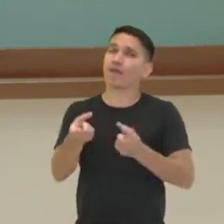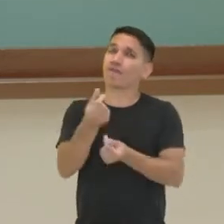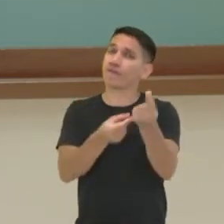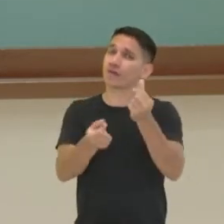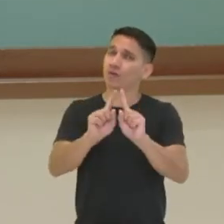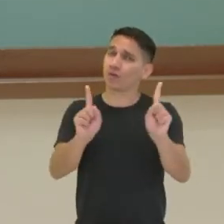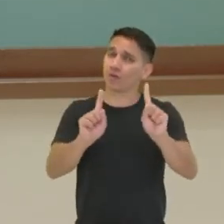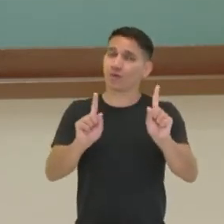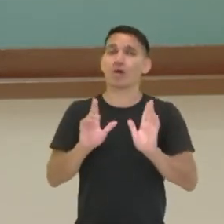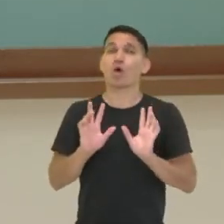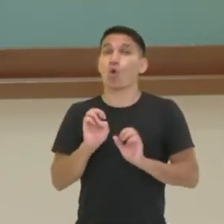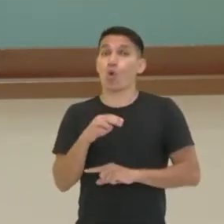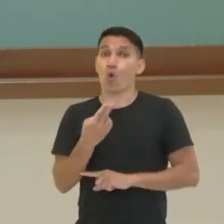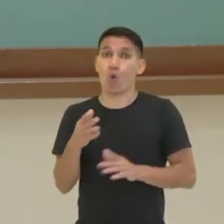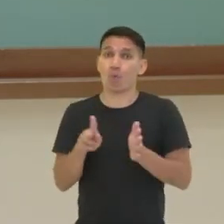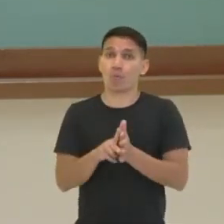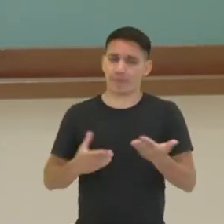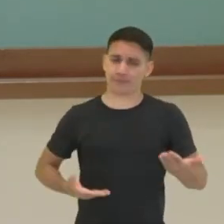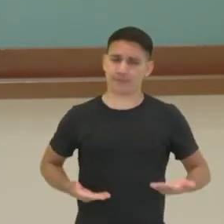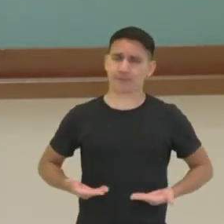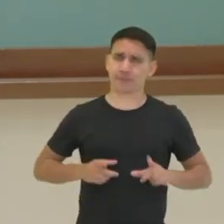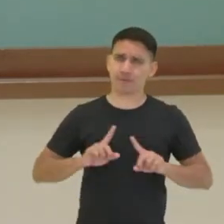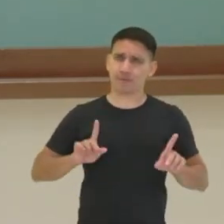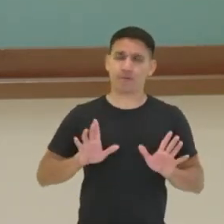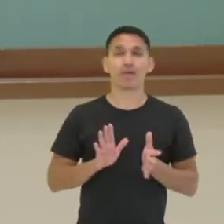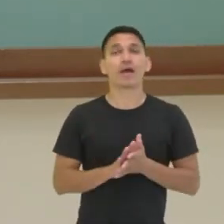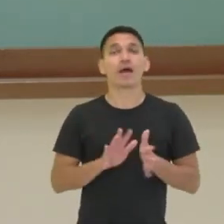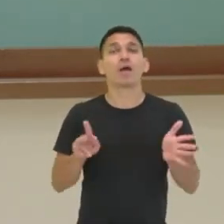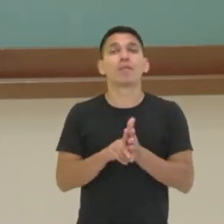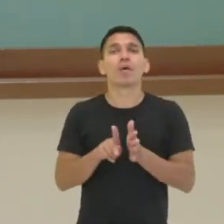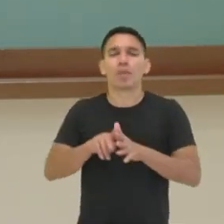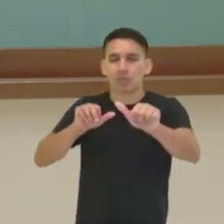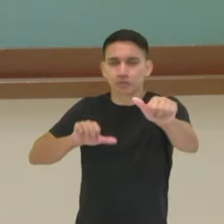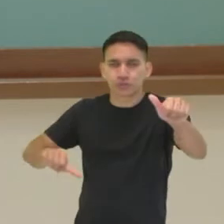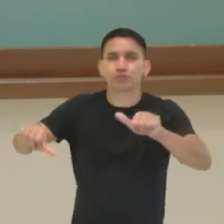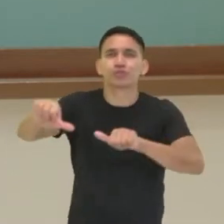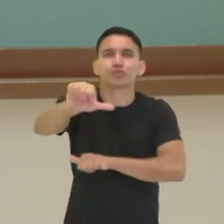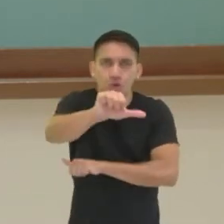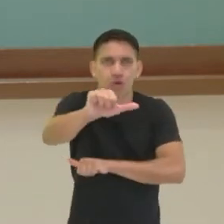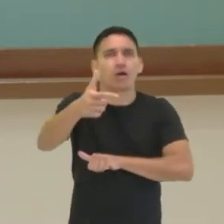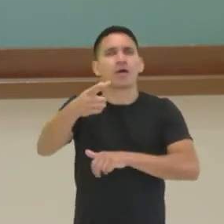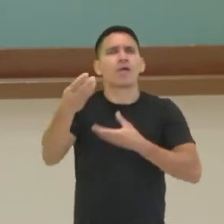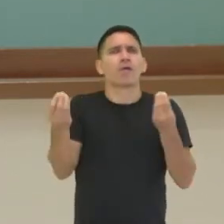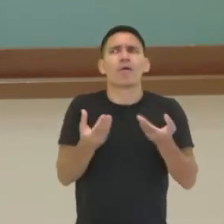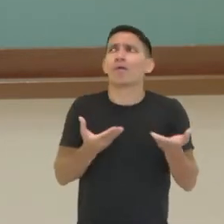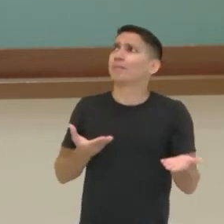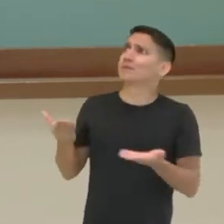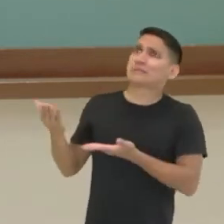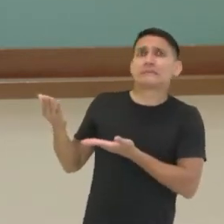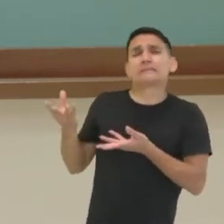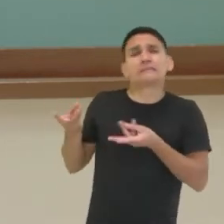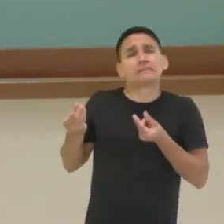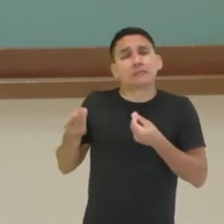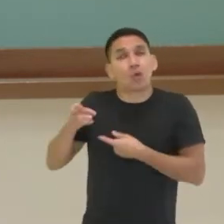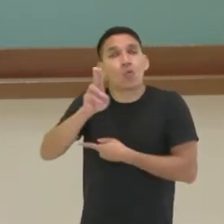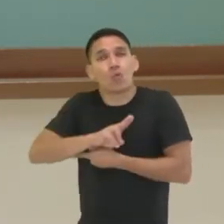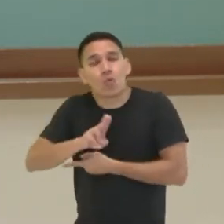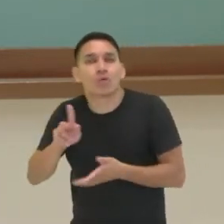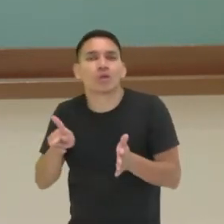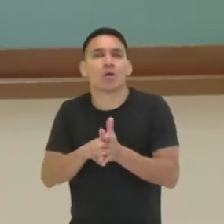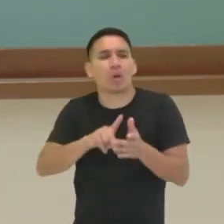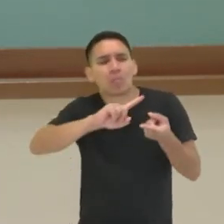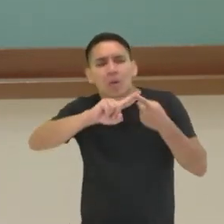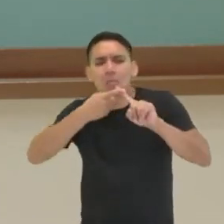de serviços entre as partes. Então, isso é permutar. E aqui, como que nós vamos resolver os problemas